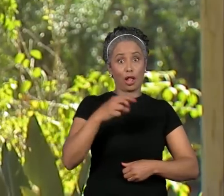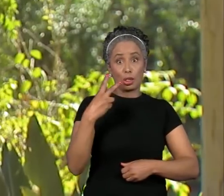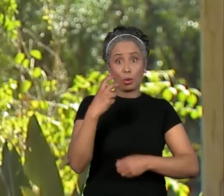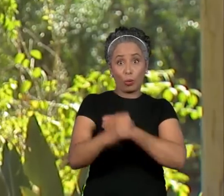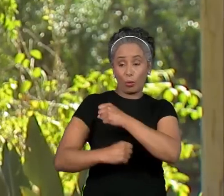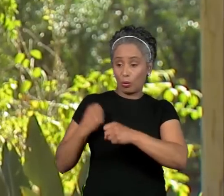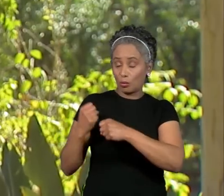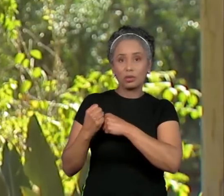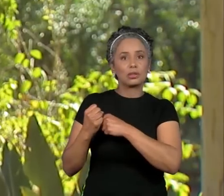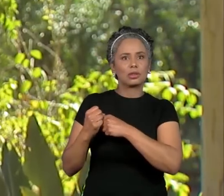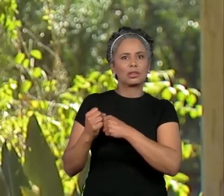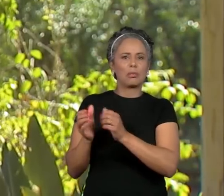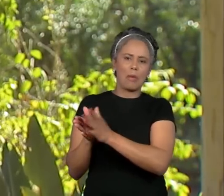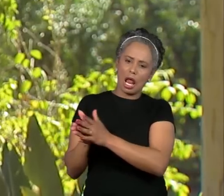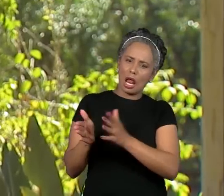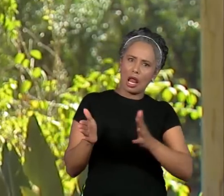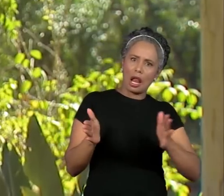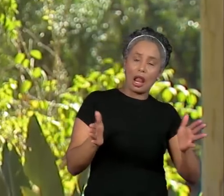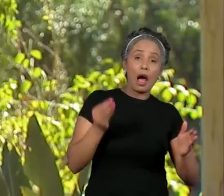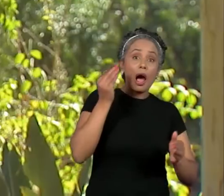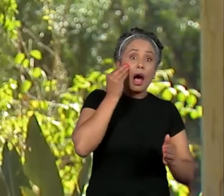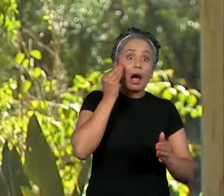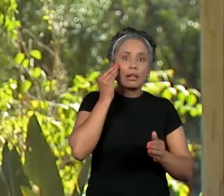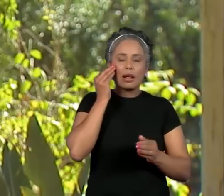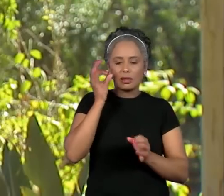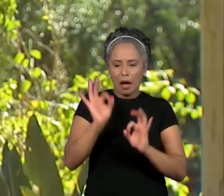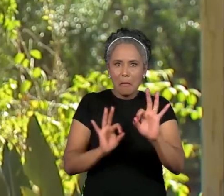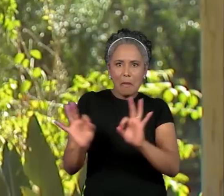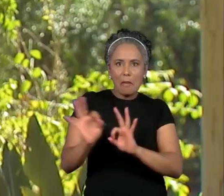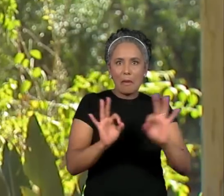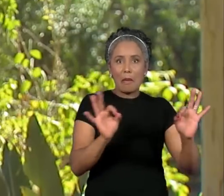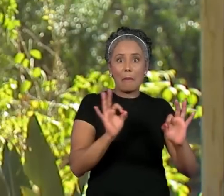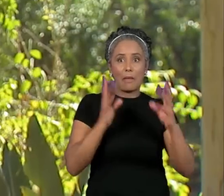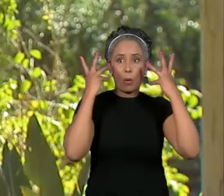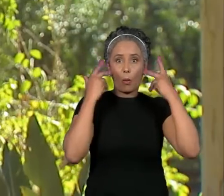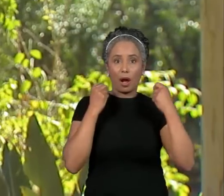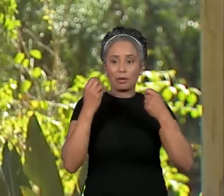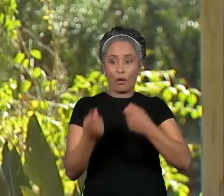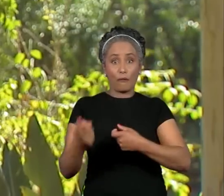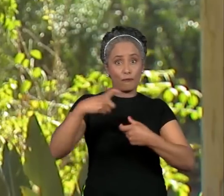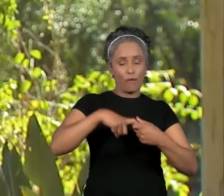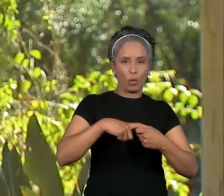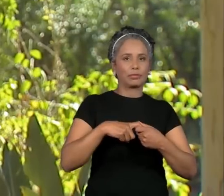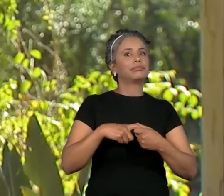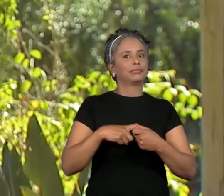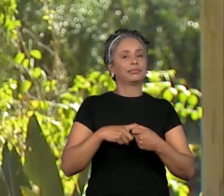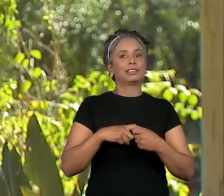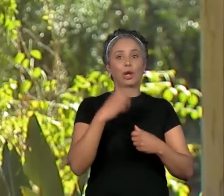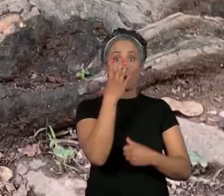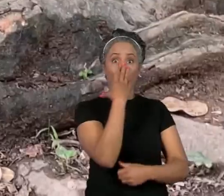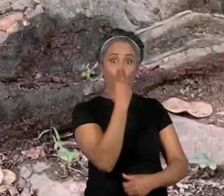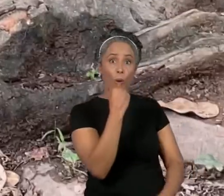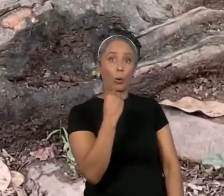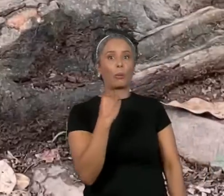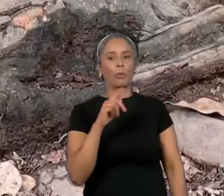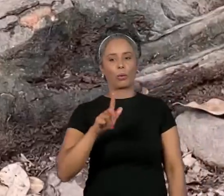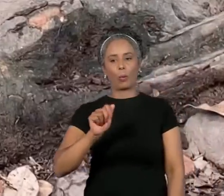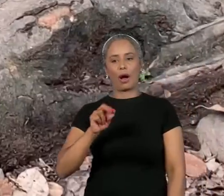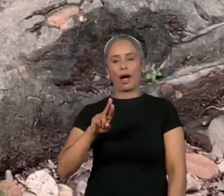anos de um longo processo de reabilitação, o lobo-guará, batizado de Canelinha, voltou à liberdade.